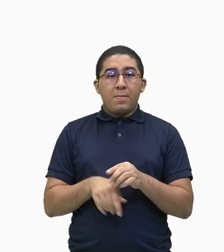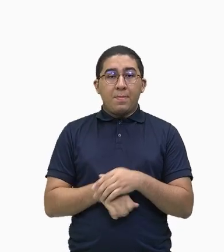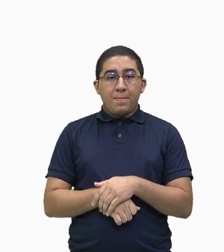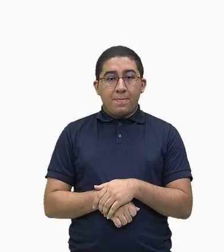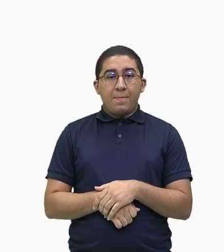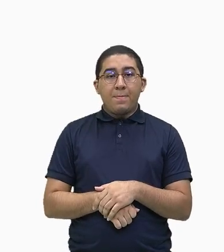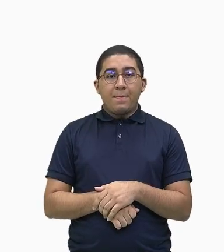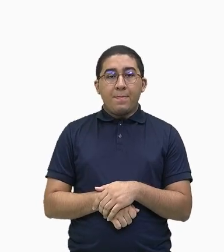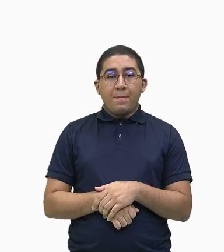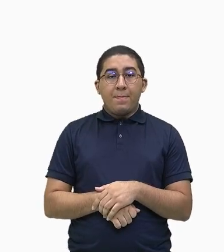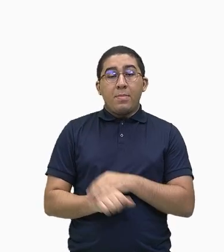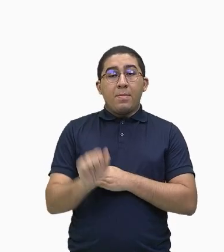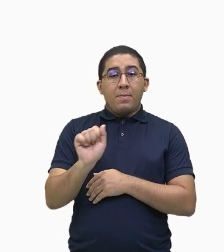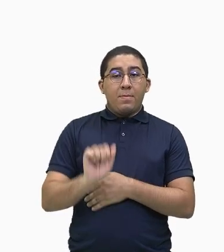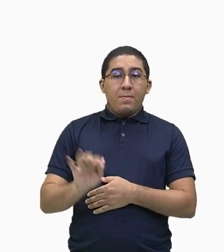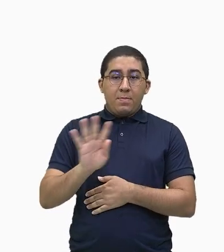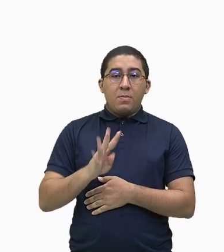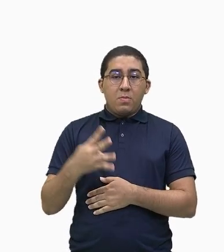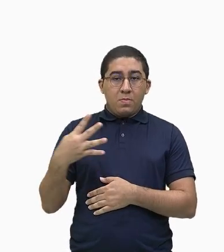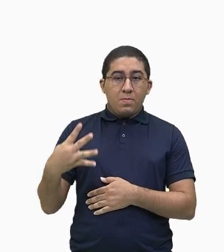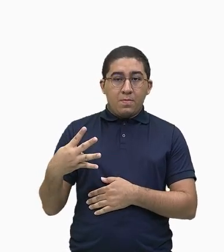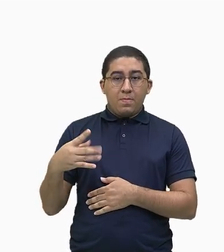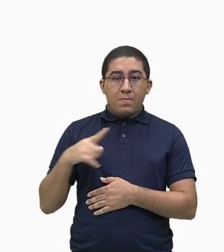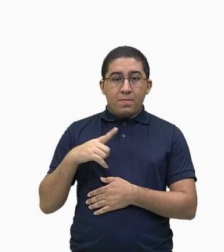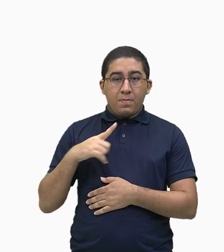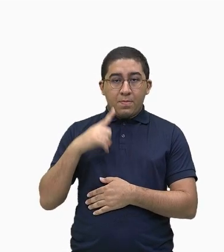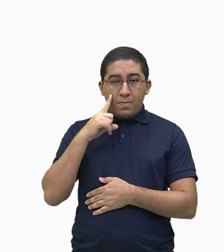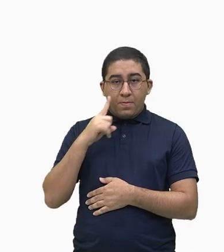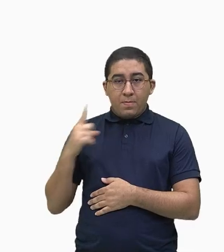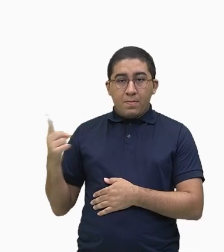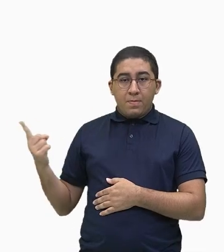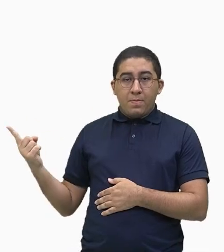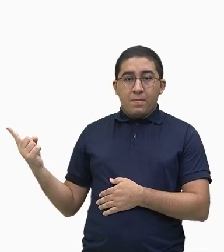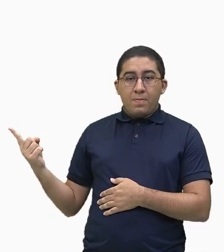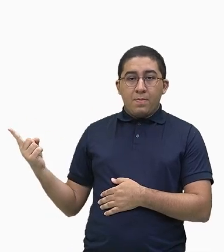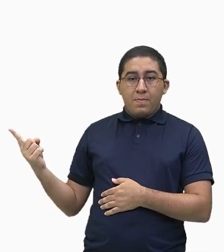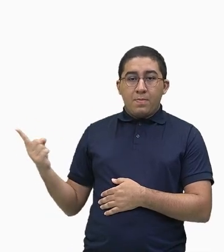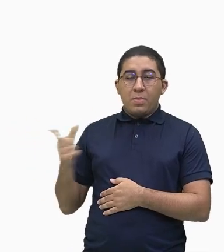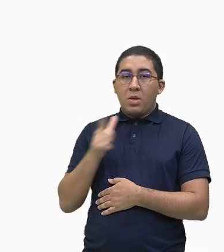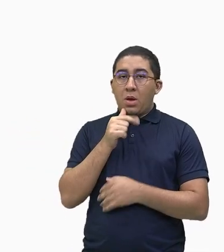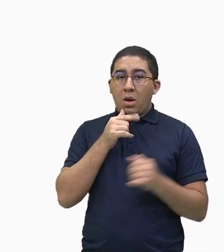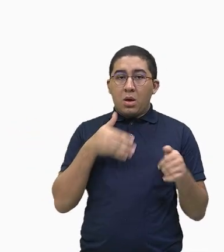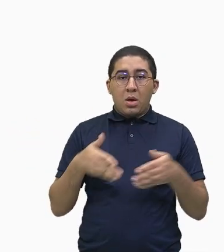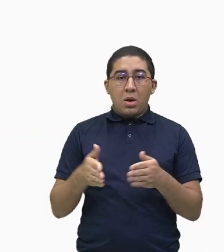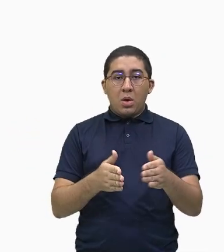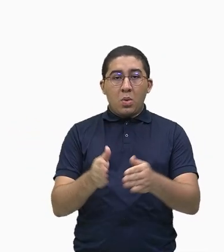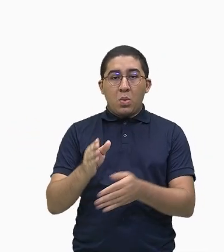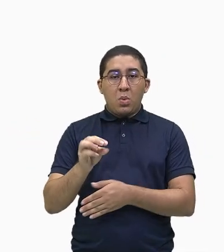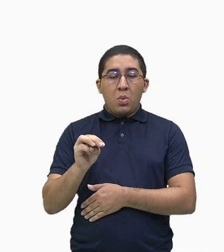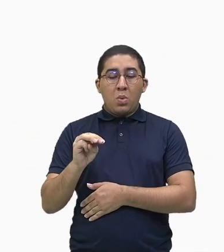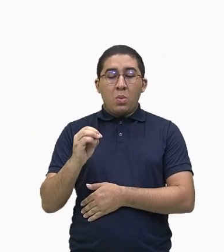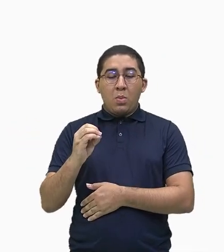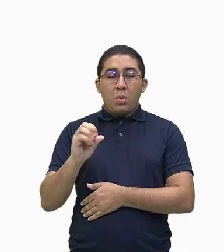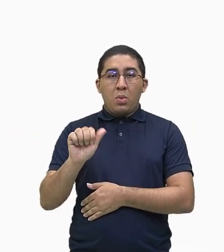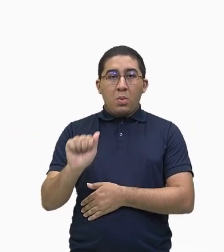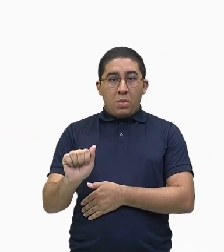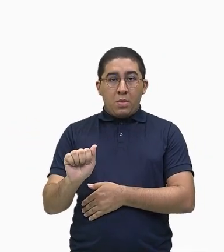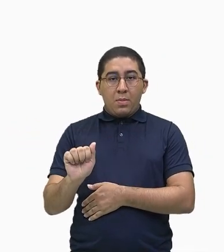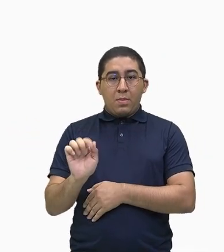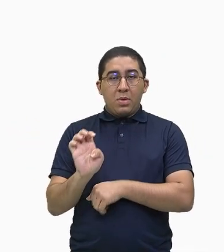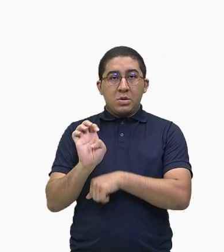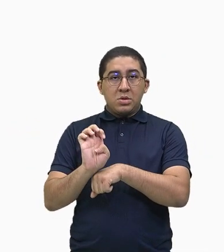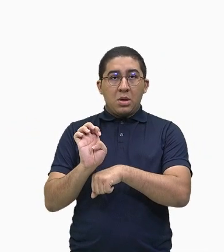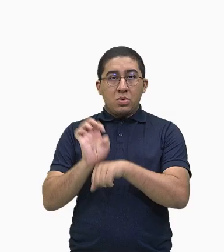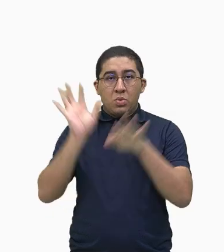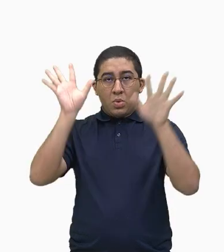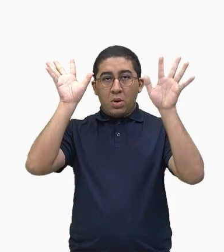imagem 4, nós temos o ponto extremo a oeste, onde está a nascente do rio Moa, aí no estado do